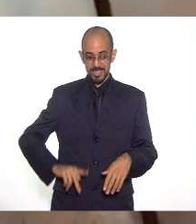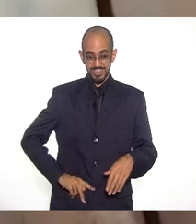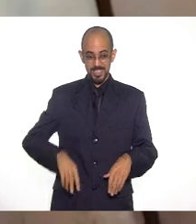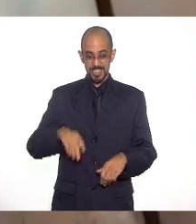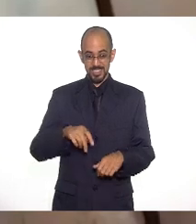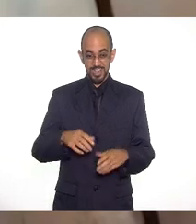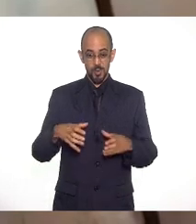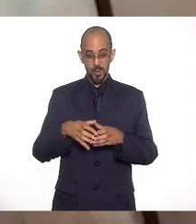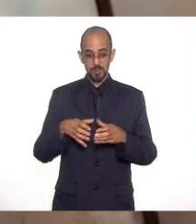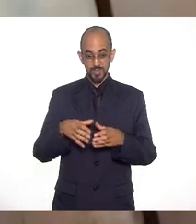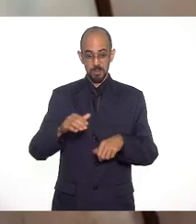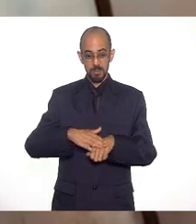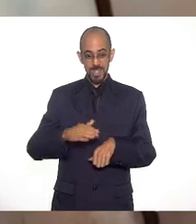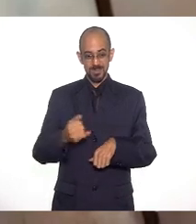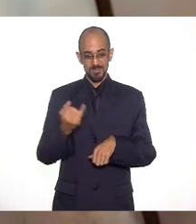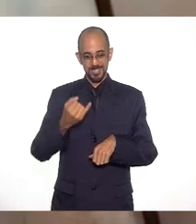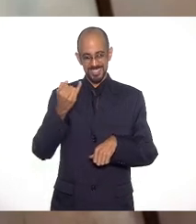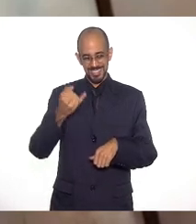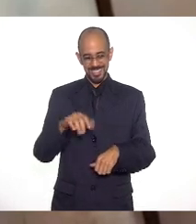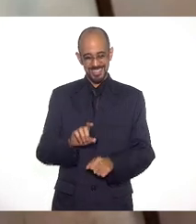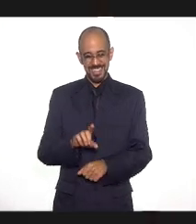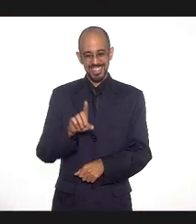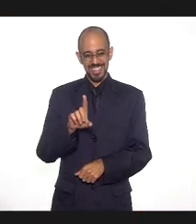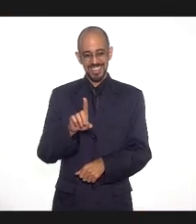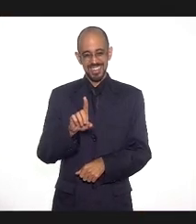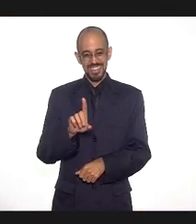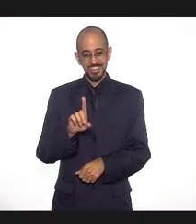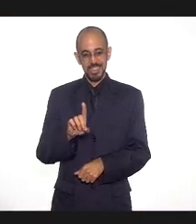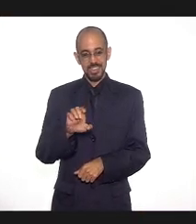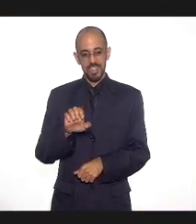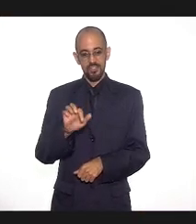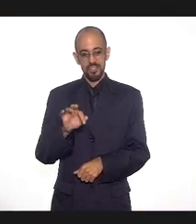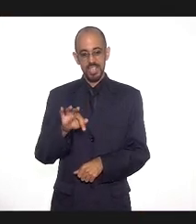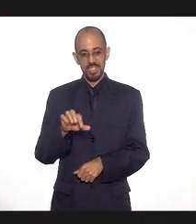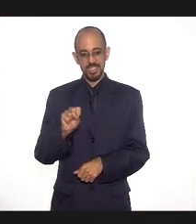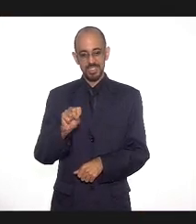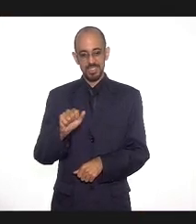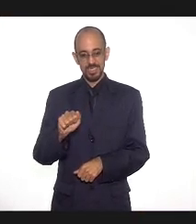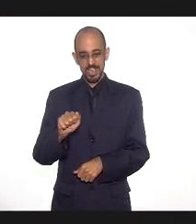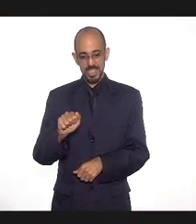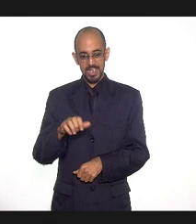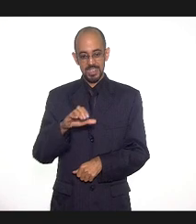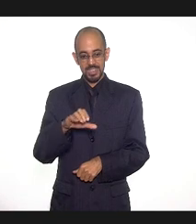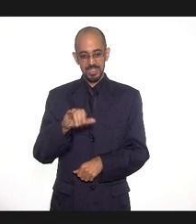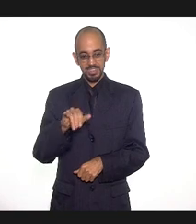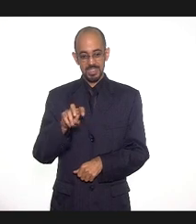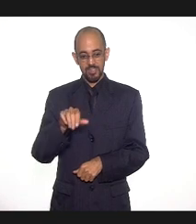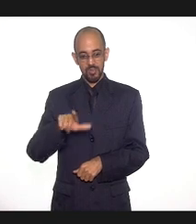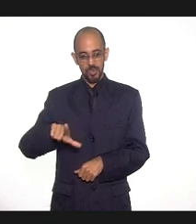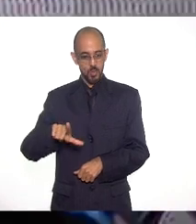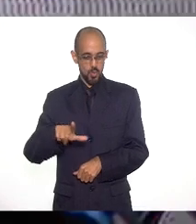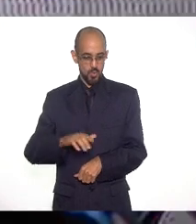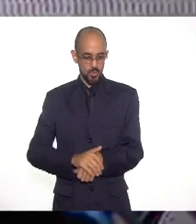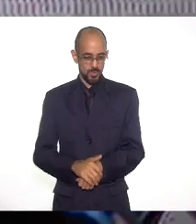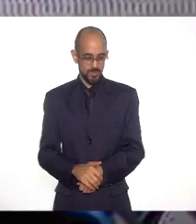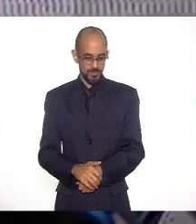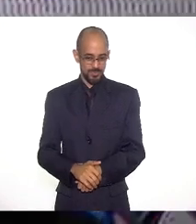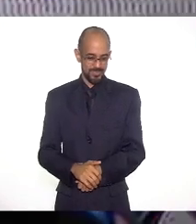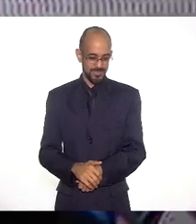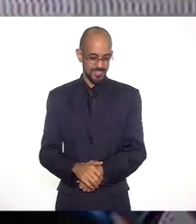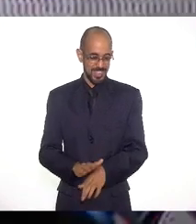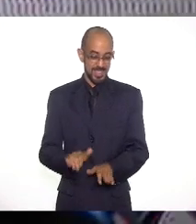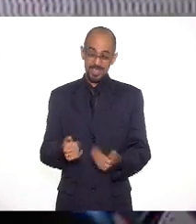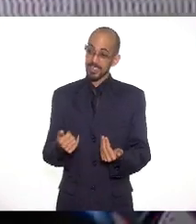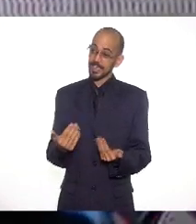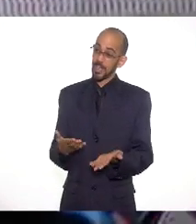é a comissão de defesa civil. Sem defesa civil. É defesa dos civis. Aonde, como diz